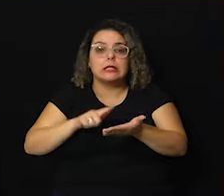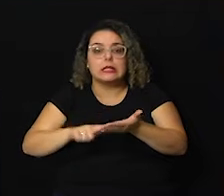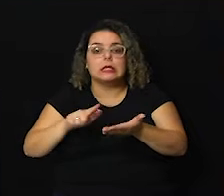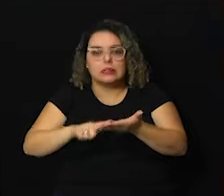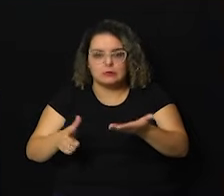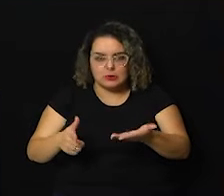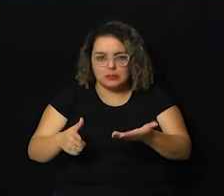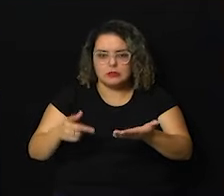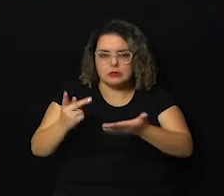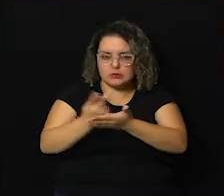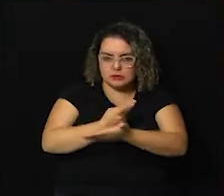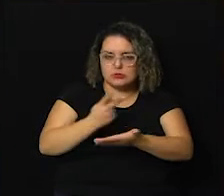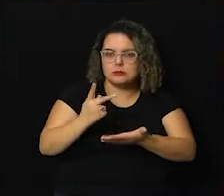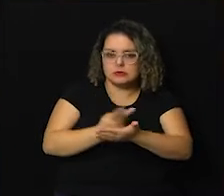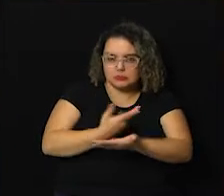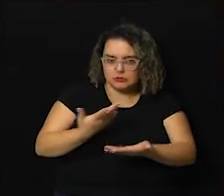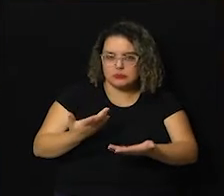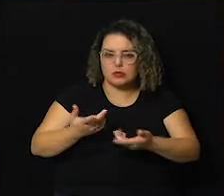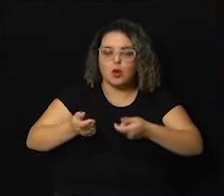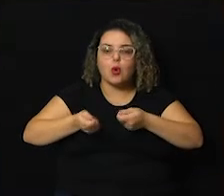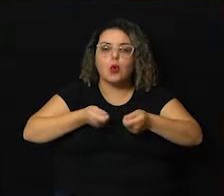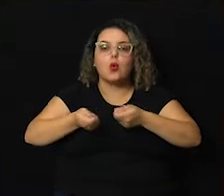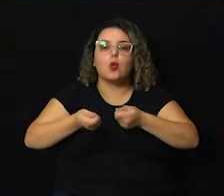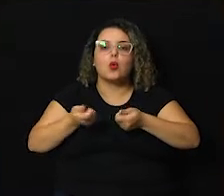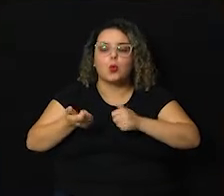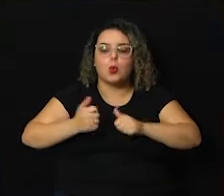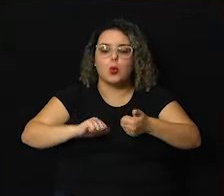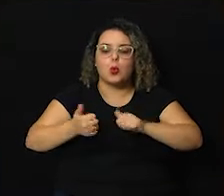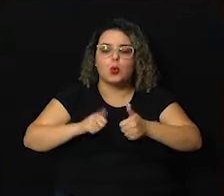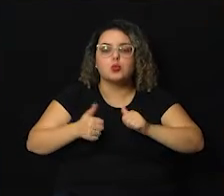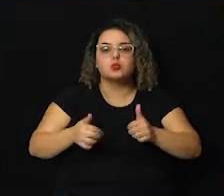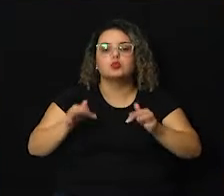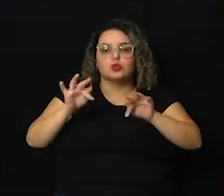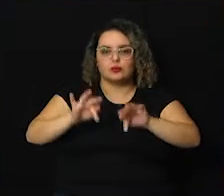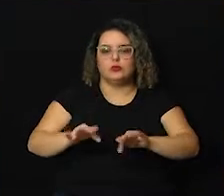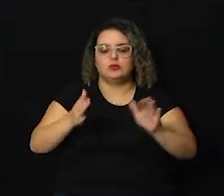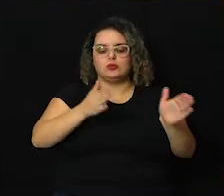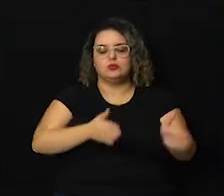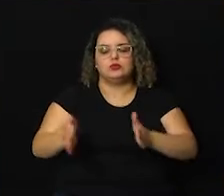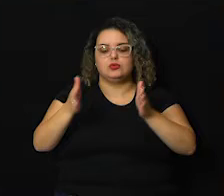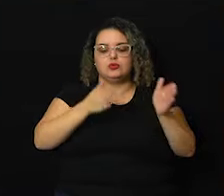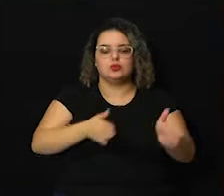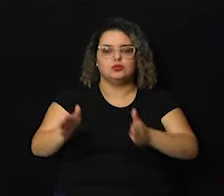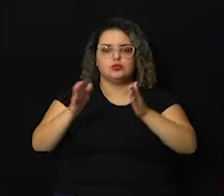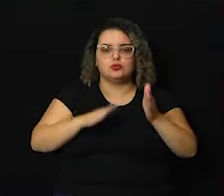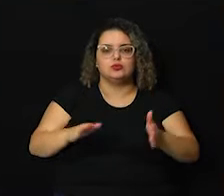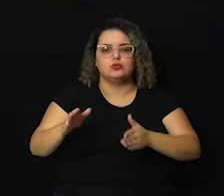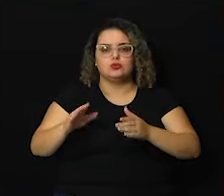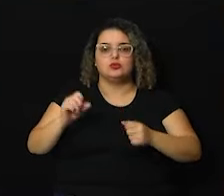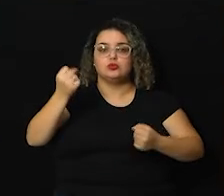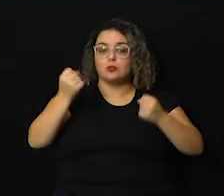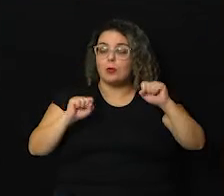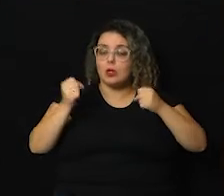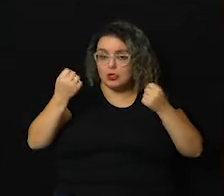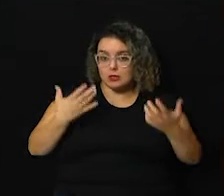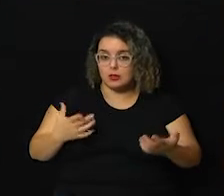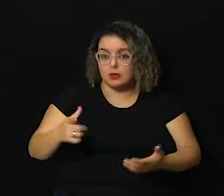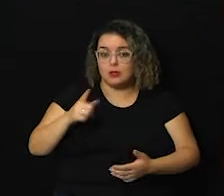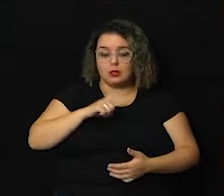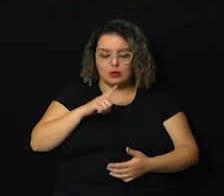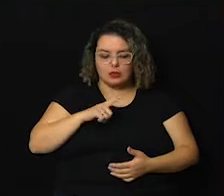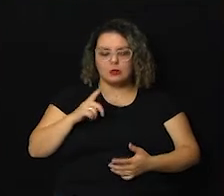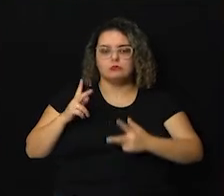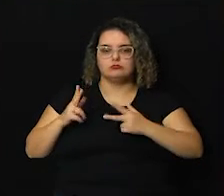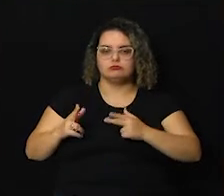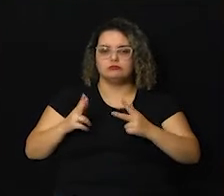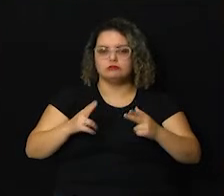limpeza desses erros, não é? É como se fosse o controle de qualidade na linha final de produção de uma fábrica. Todo mundo tem um